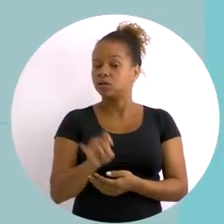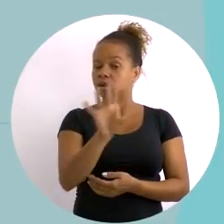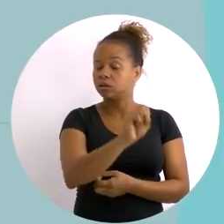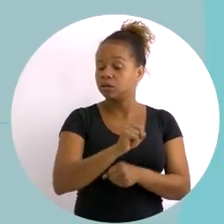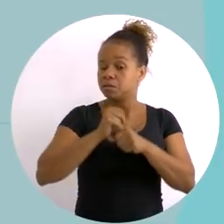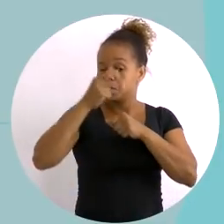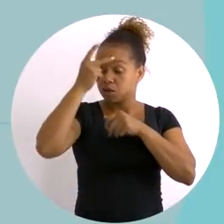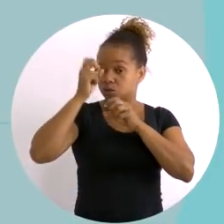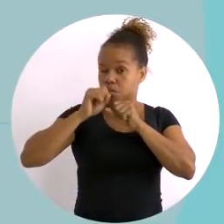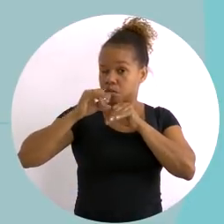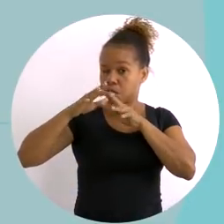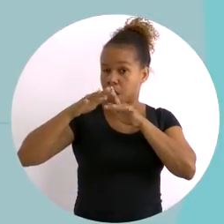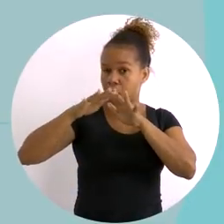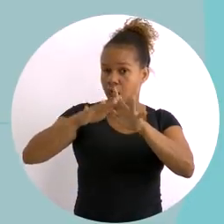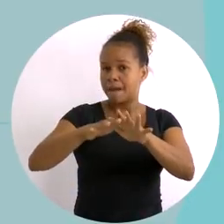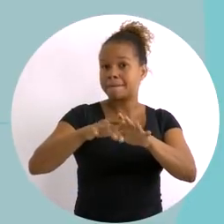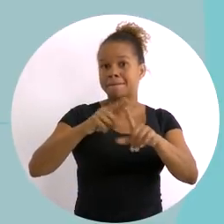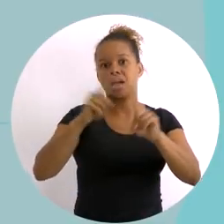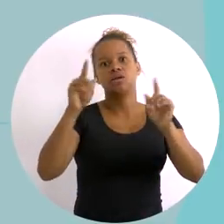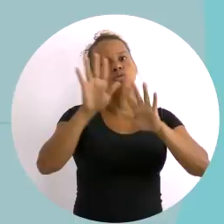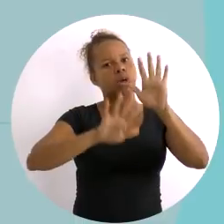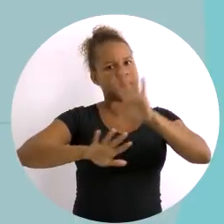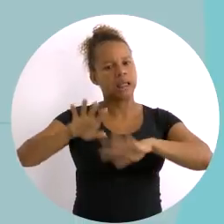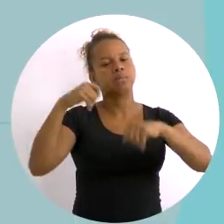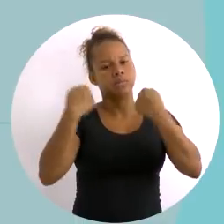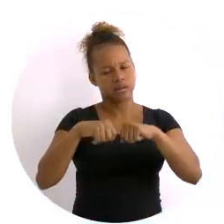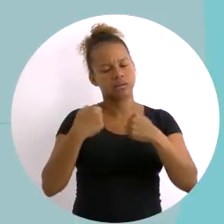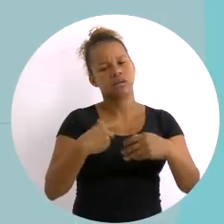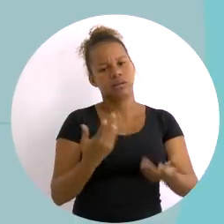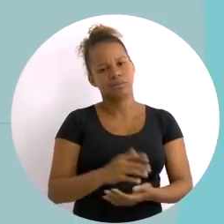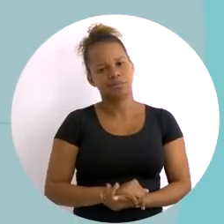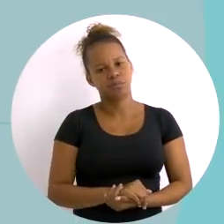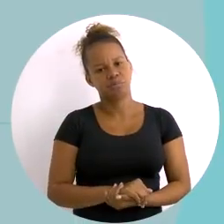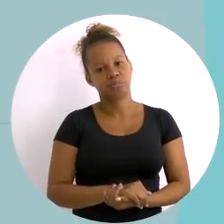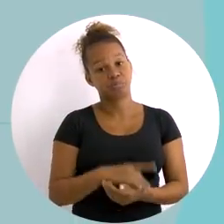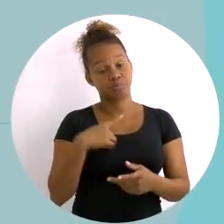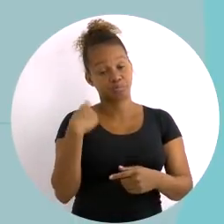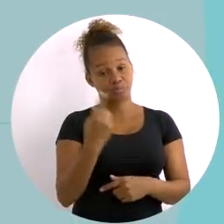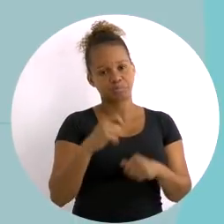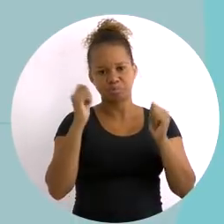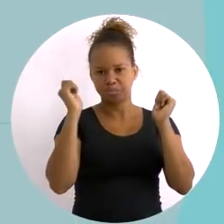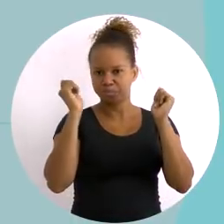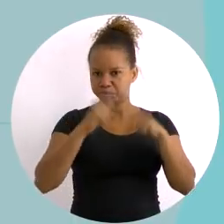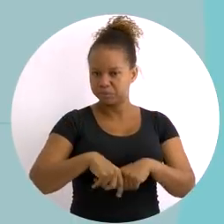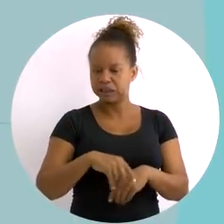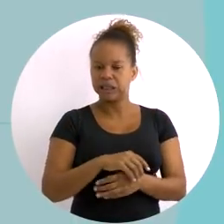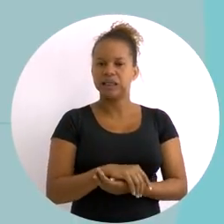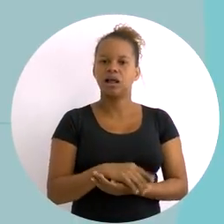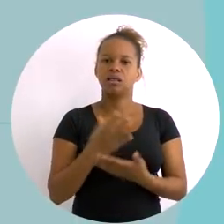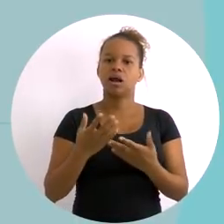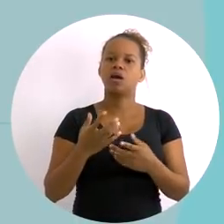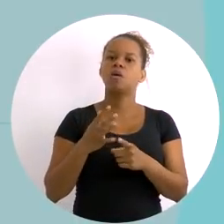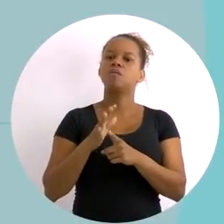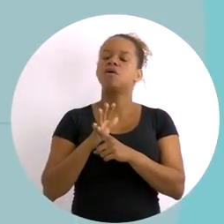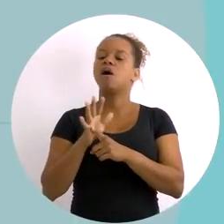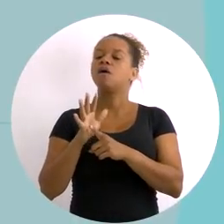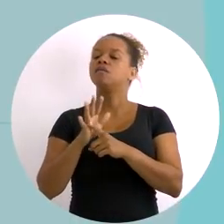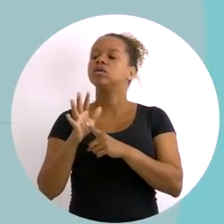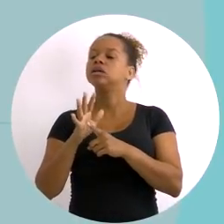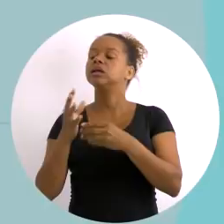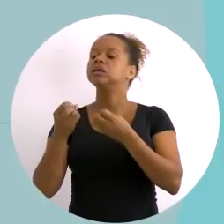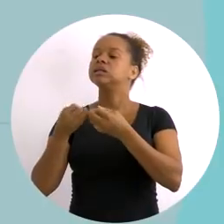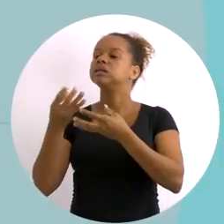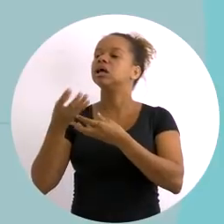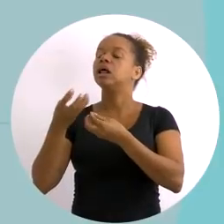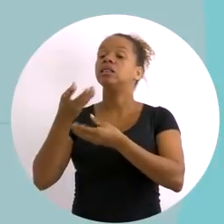vez maior. Mas alguns cuidados serão necessários. A nossa competência, ela trata sobre influências da comunicação